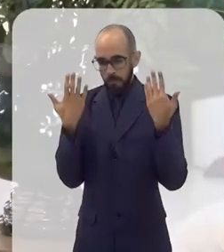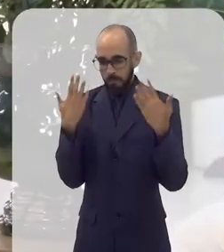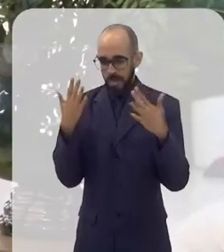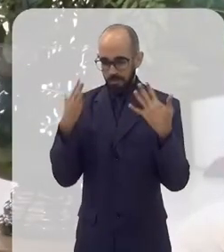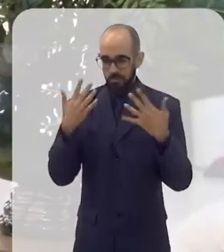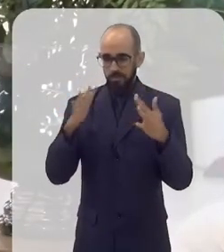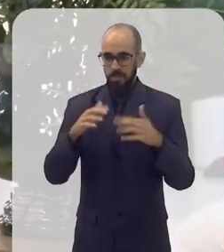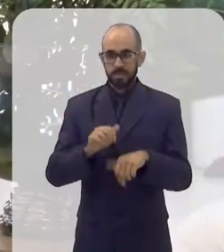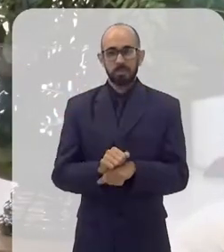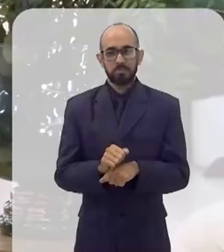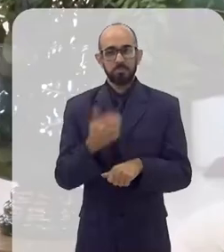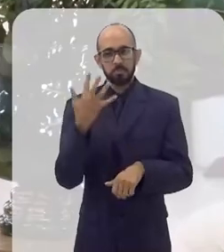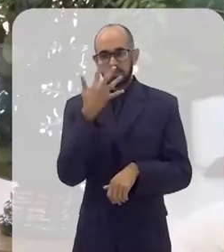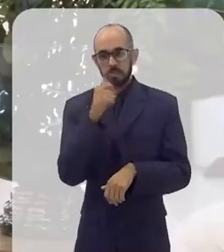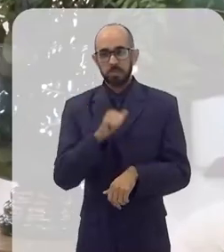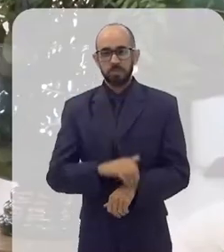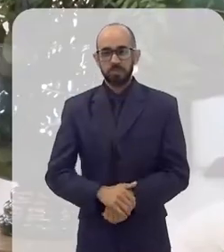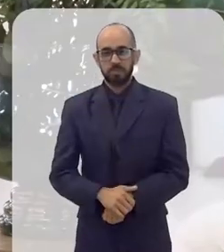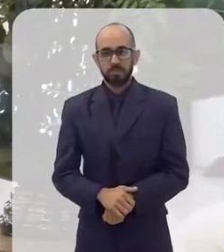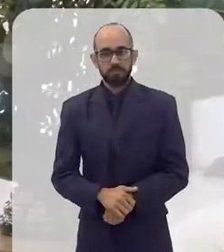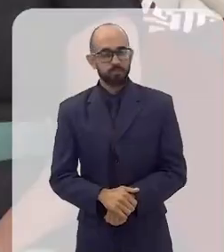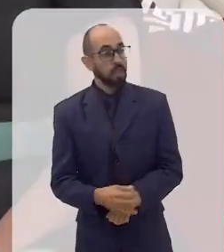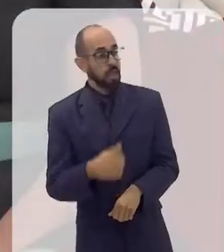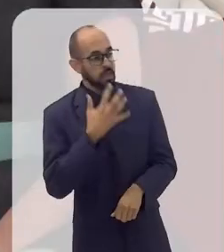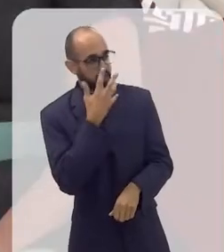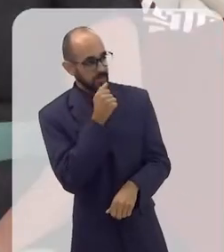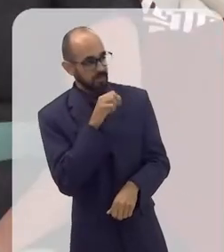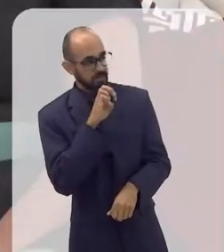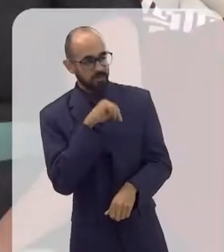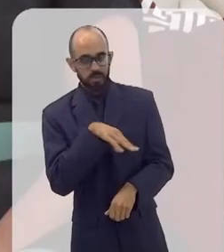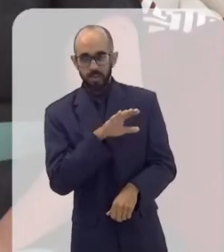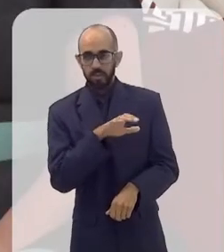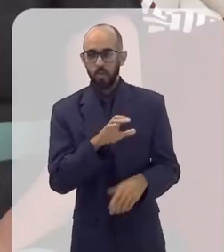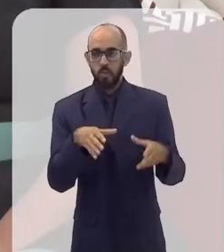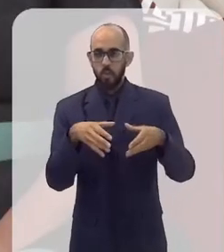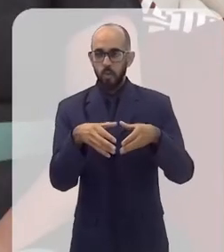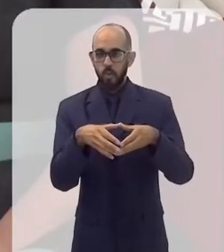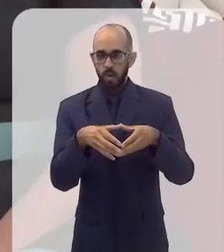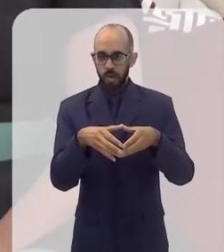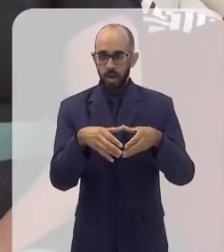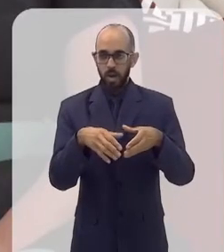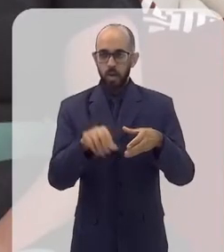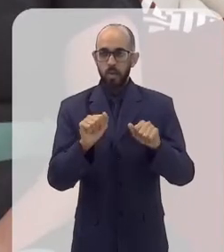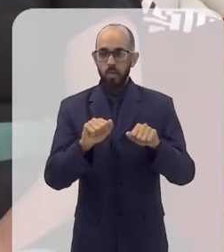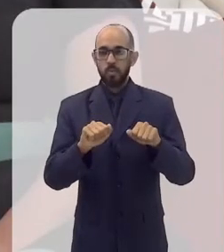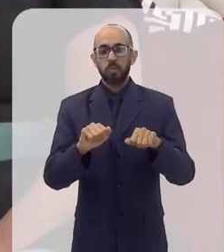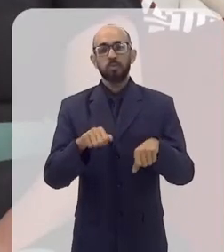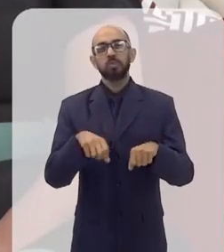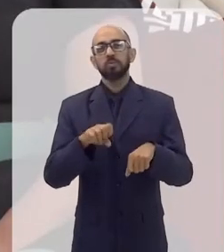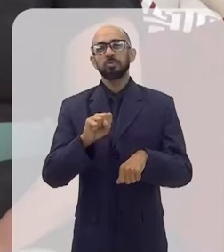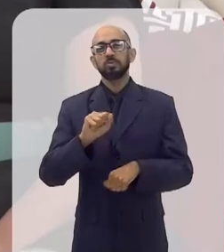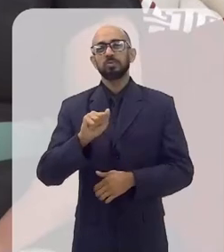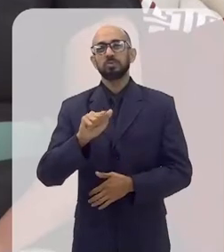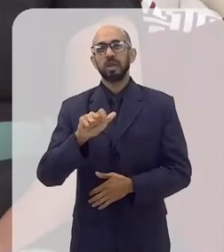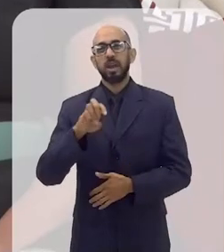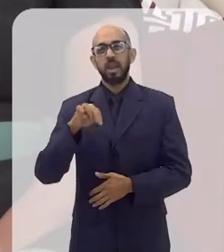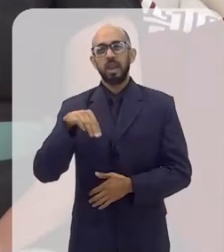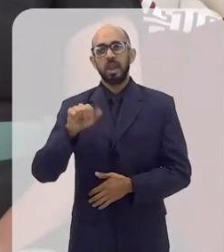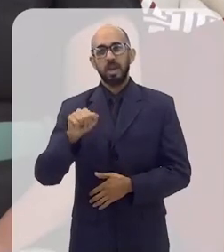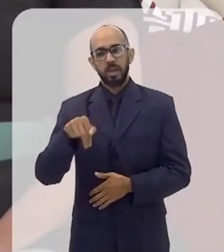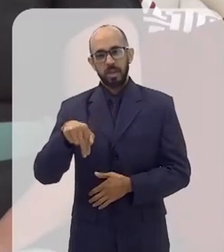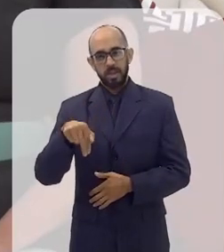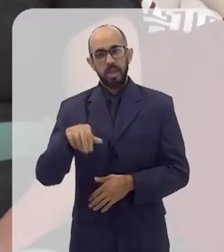Parabéns, parabéns. Muito bonito. Temos corais lindos na igreja, o coral do Tabernáculo em Salt Lake, que é o coral mais conhecido, né? Mas